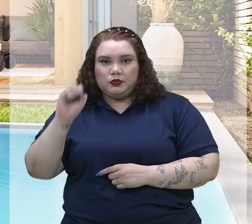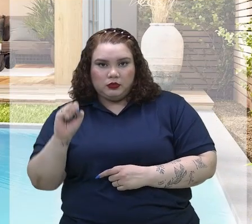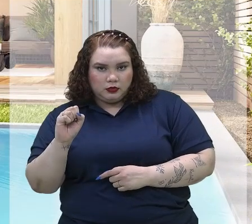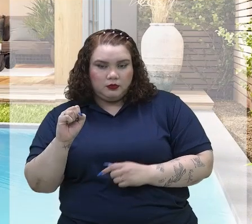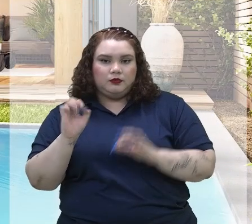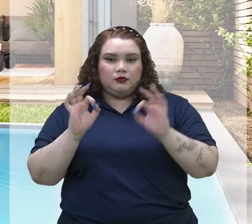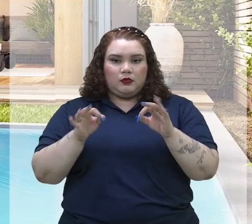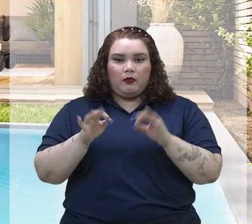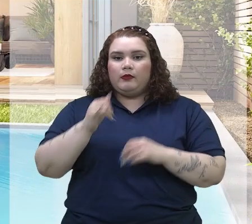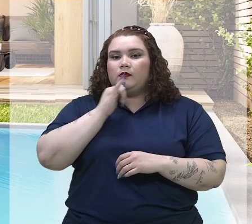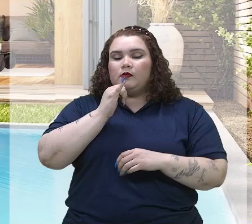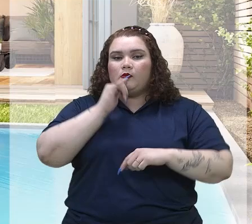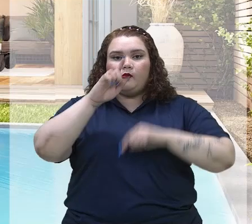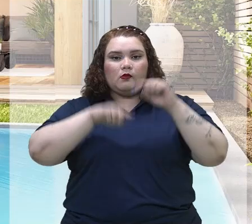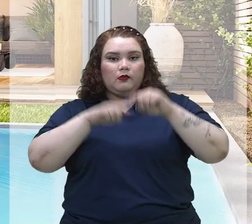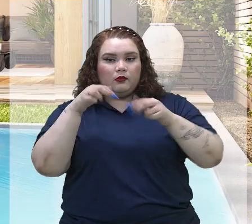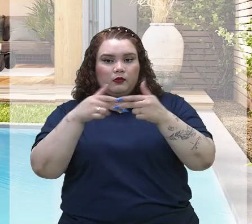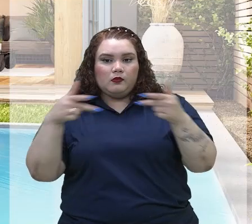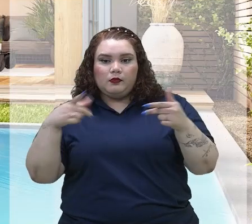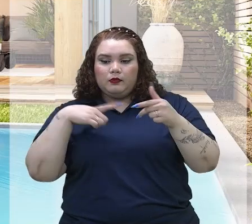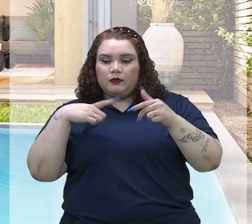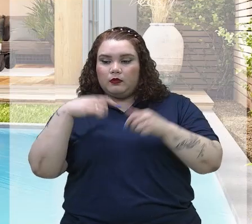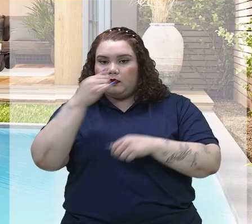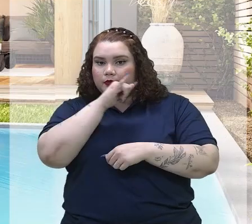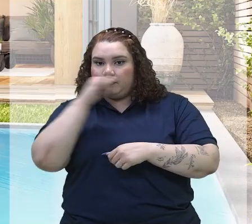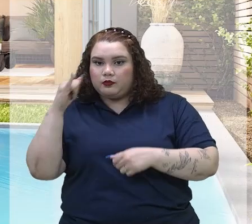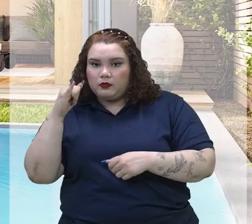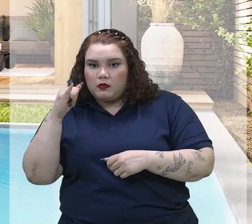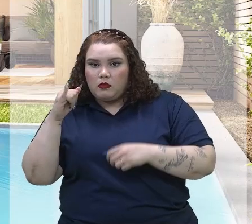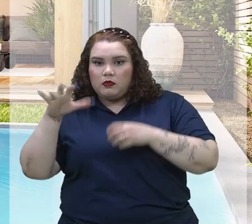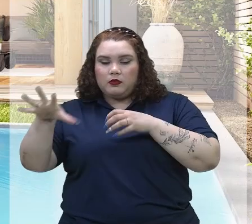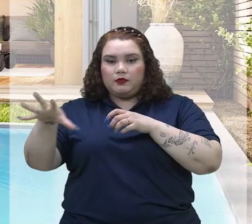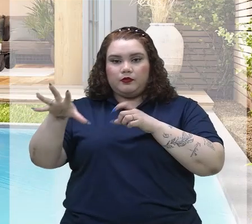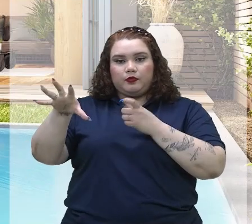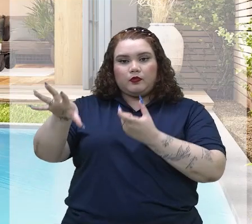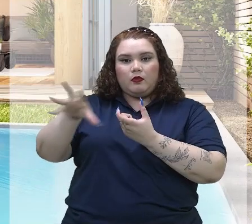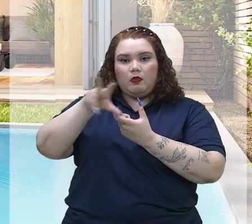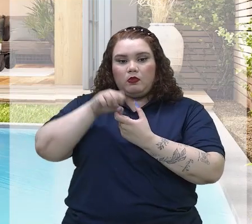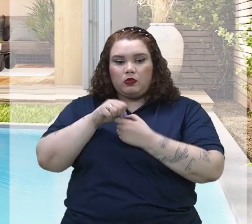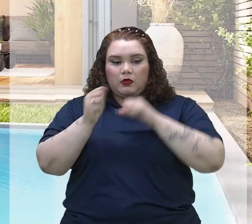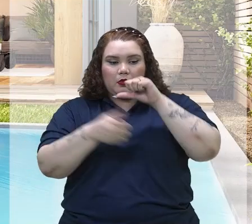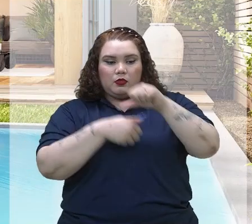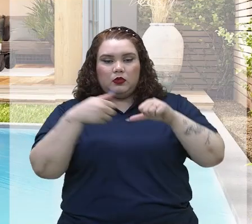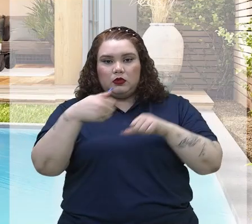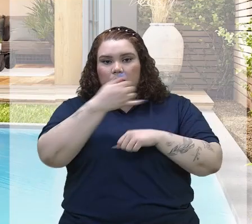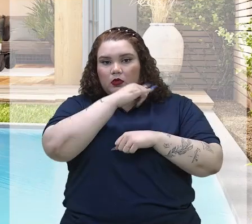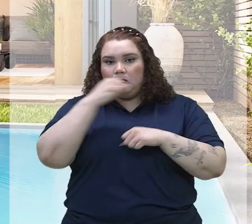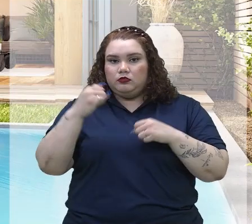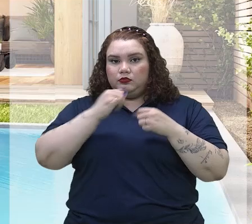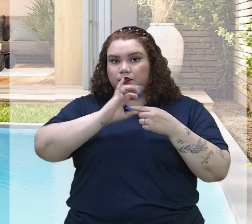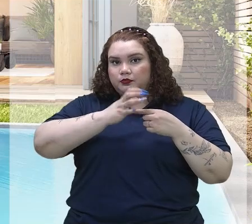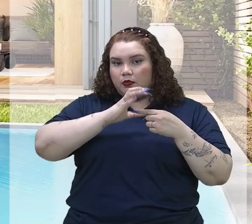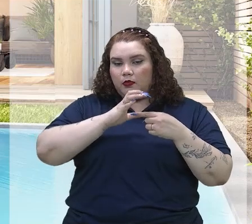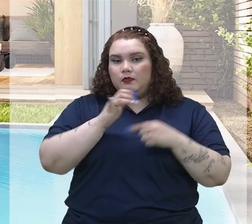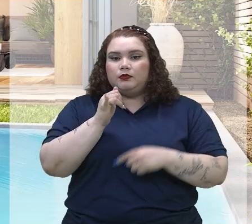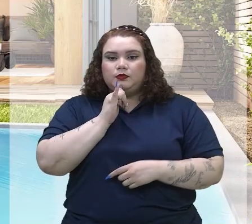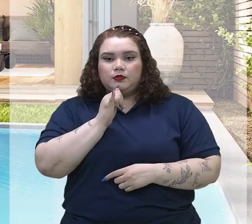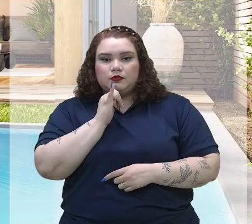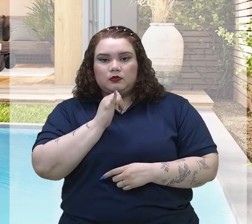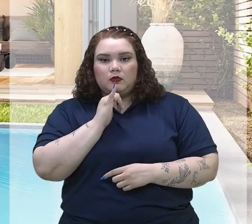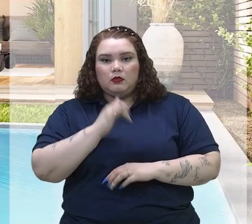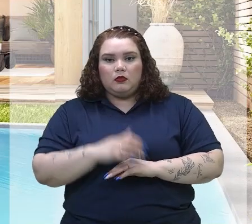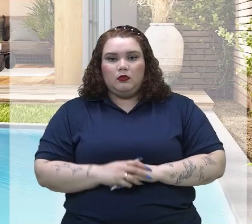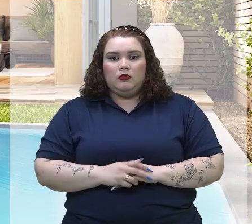os aparelhos que convertem energia elétrica em mecânica, como, por exemplo,